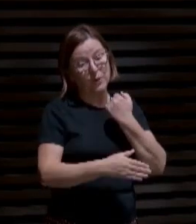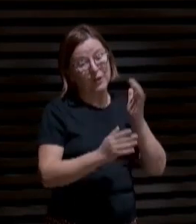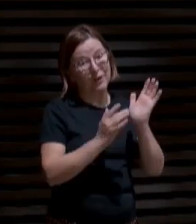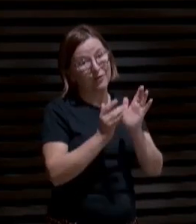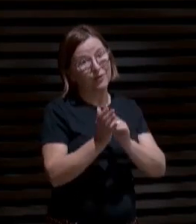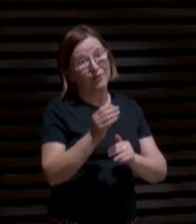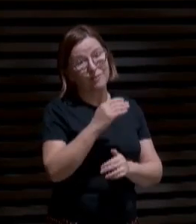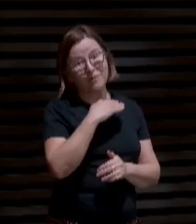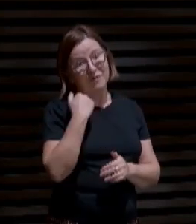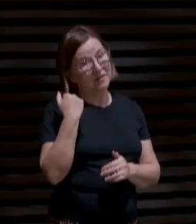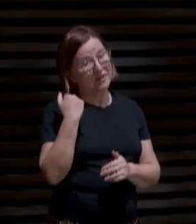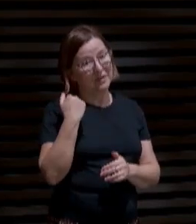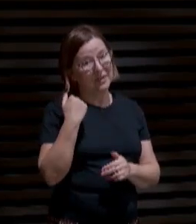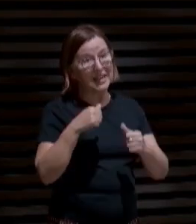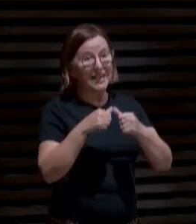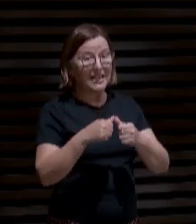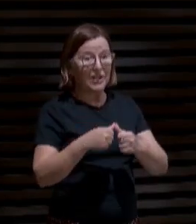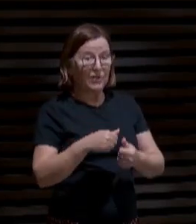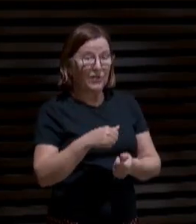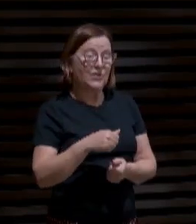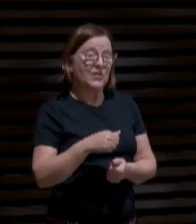da religião, a hipocrisia.